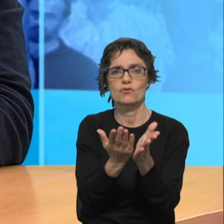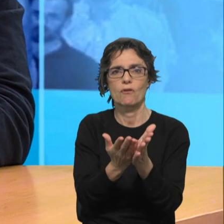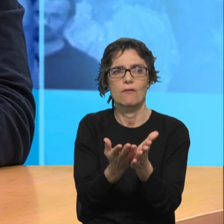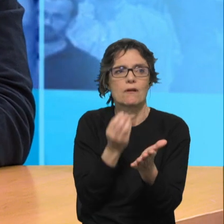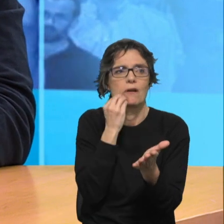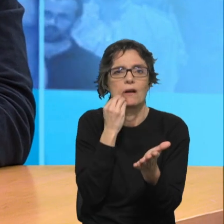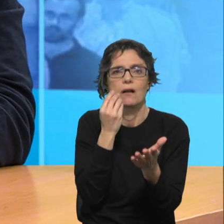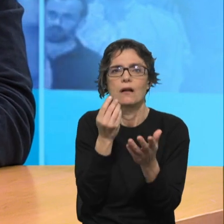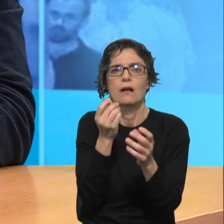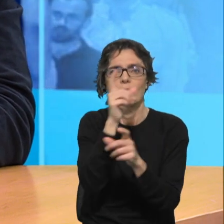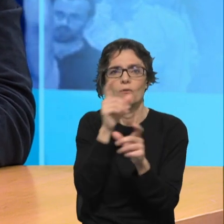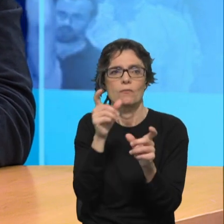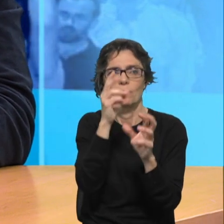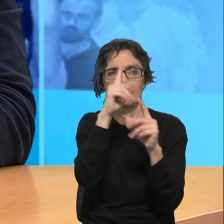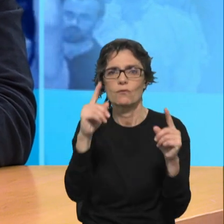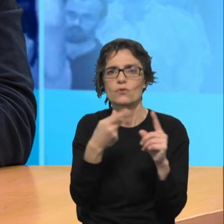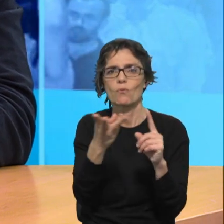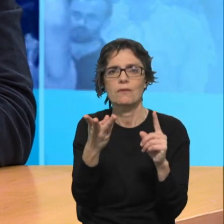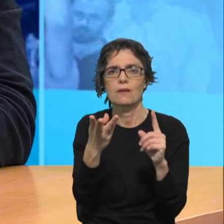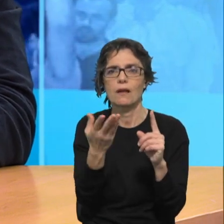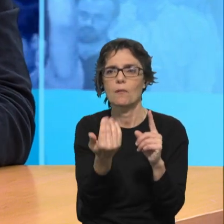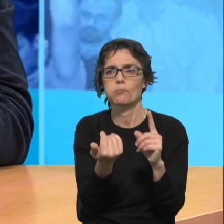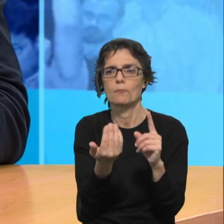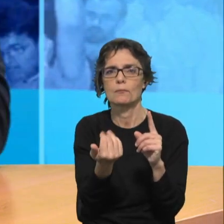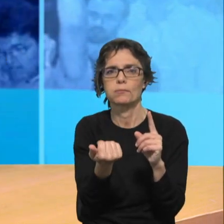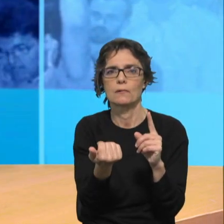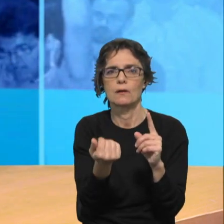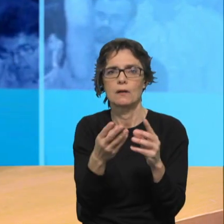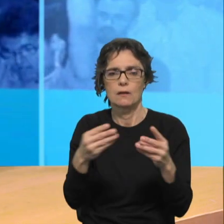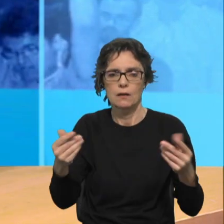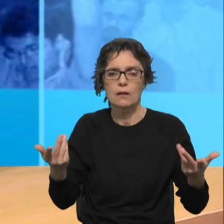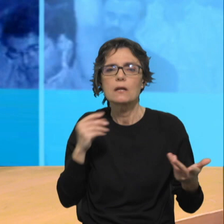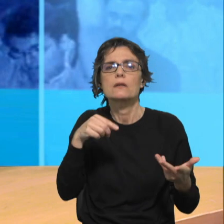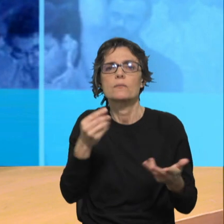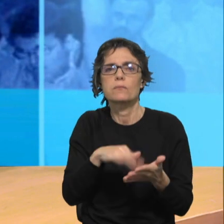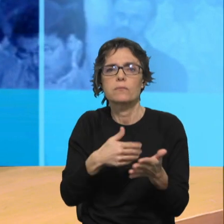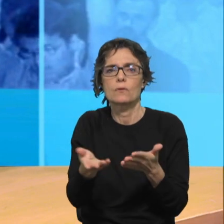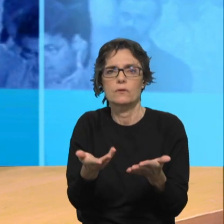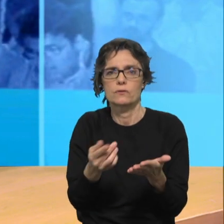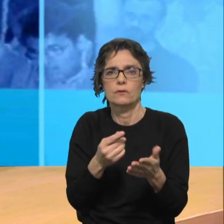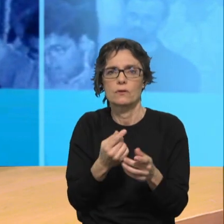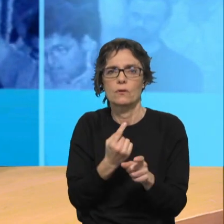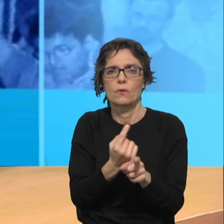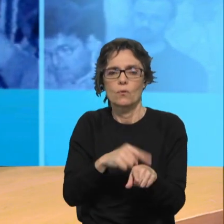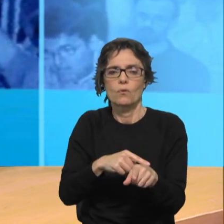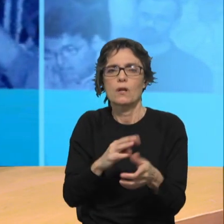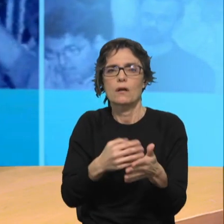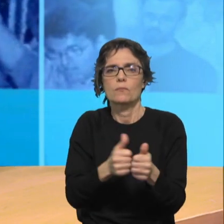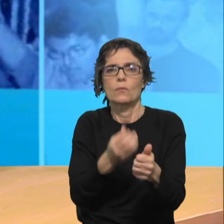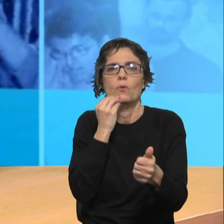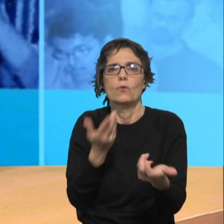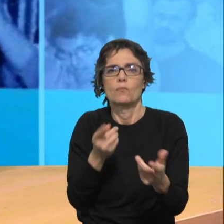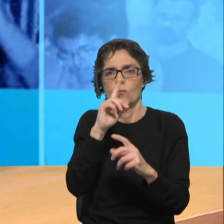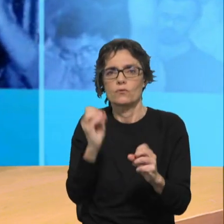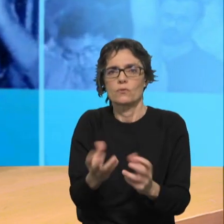básicos. Isto Esse é um problema que muitas escolas já passam por ele, claro, não é? Passamos. Todas as nossas escolas aqui, pelo menos na